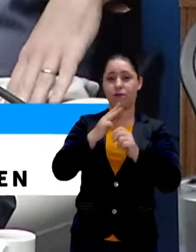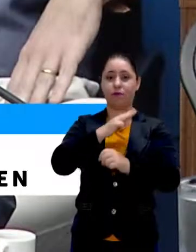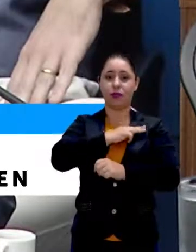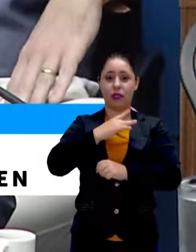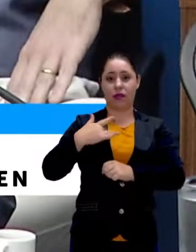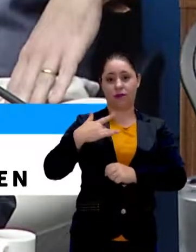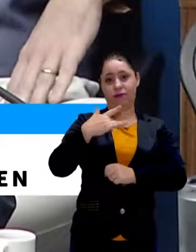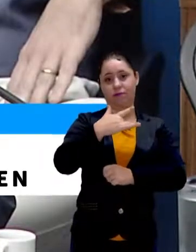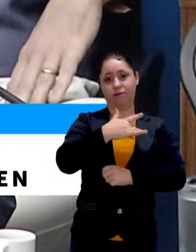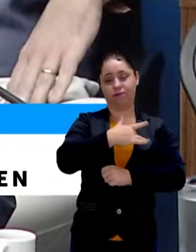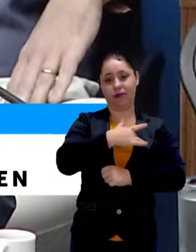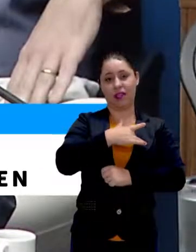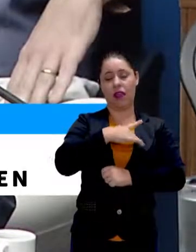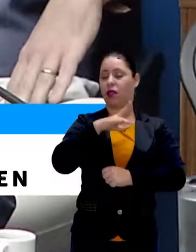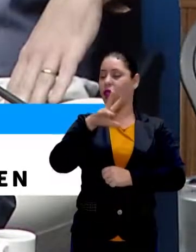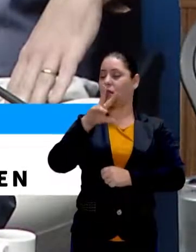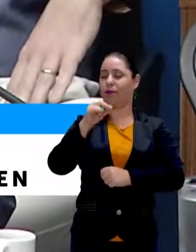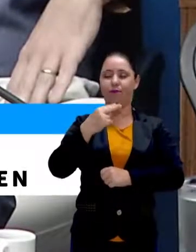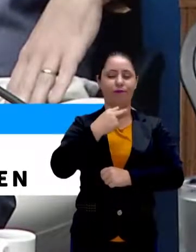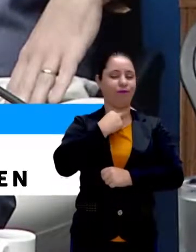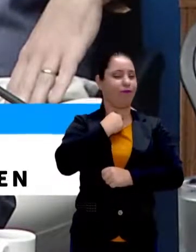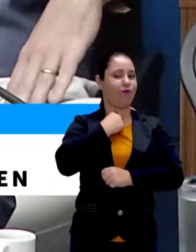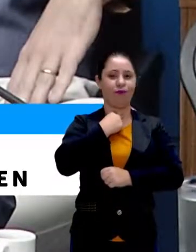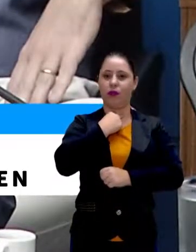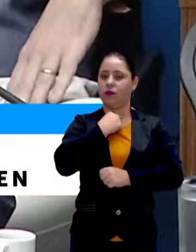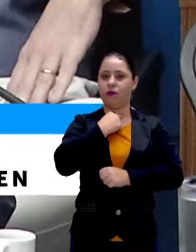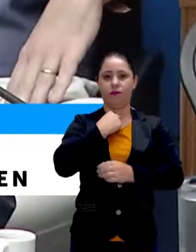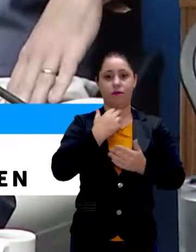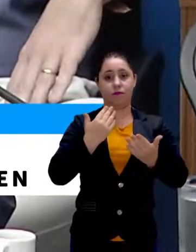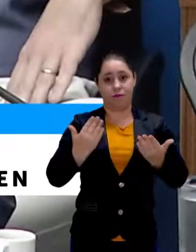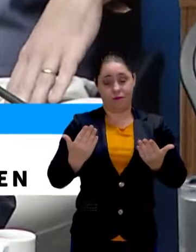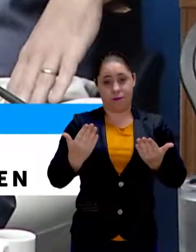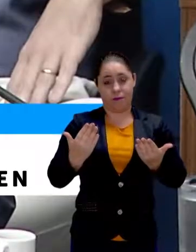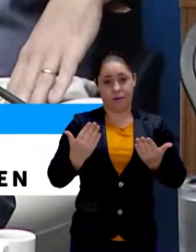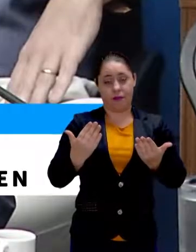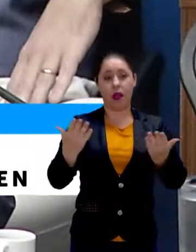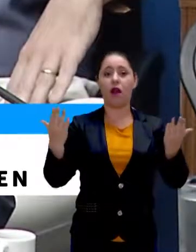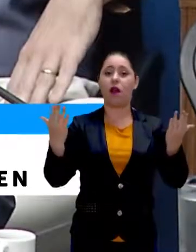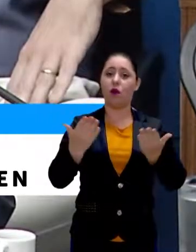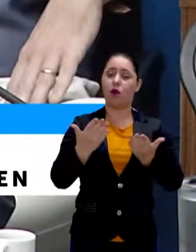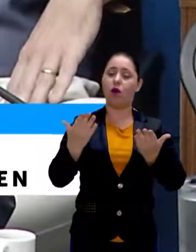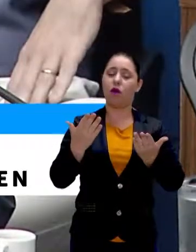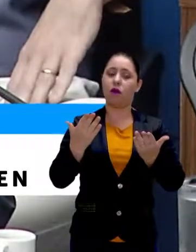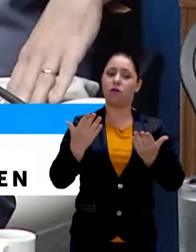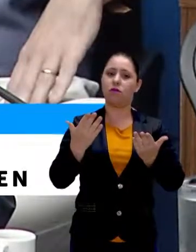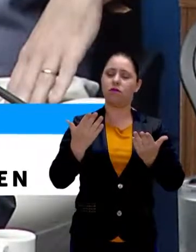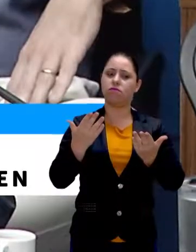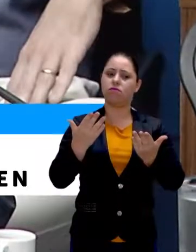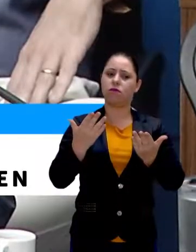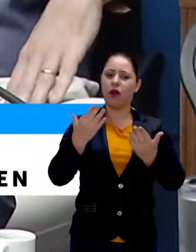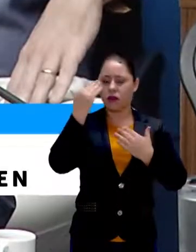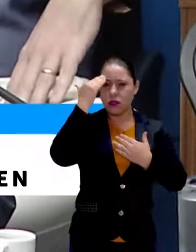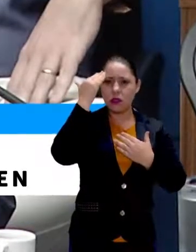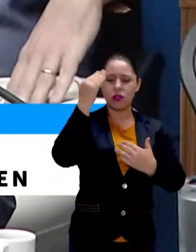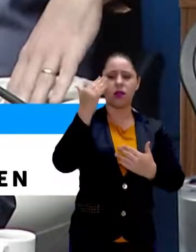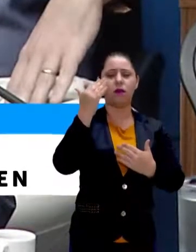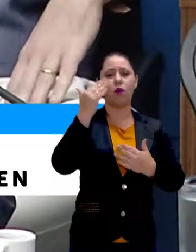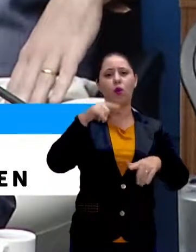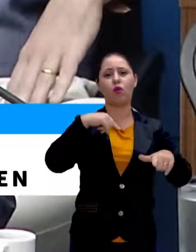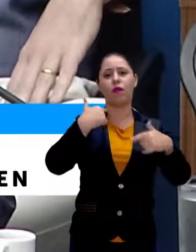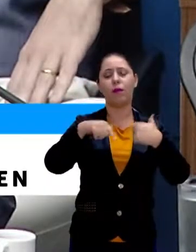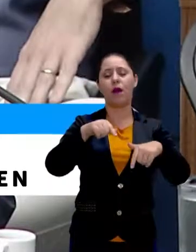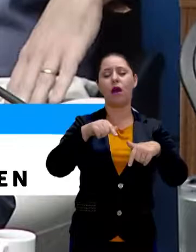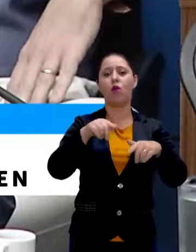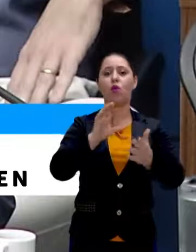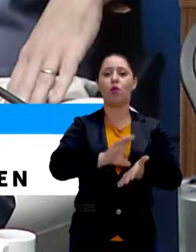Infelizmente, a resposta do Ministério da Saúde foi que não pode fazer isso. Quero aí enaltecer o